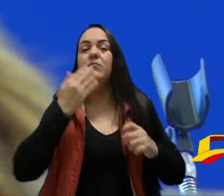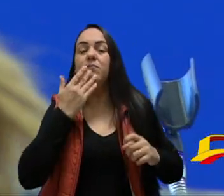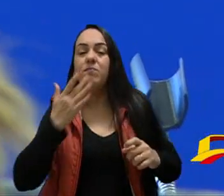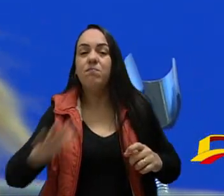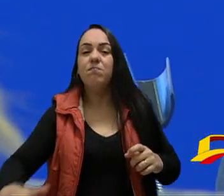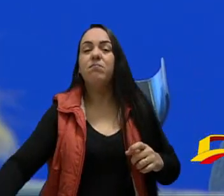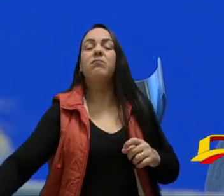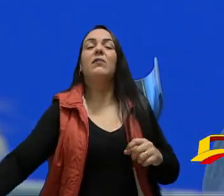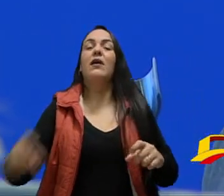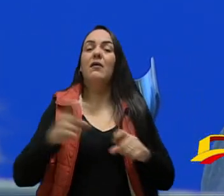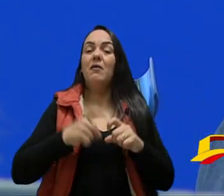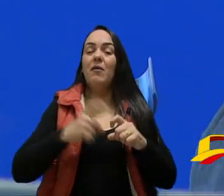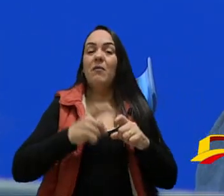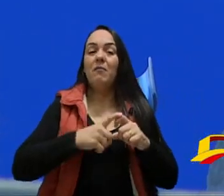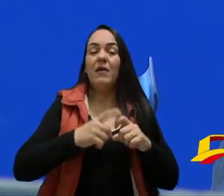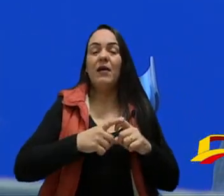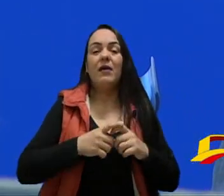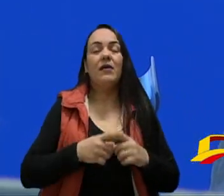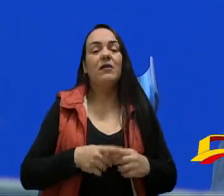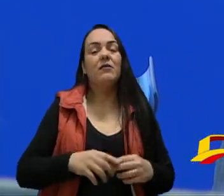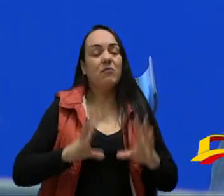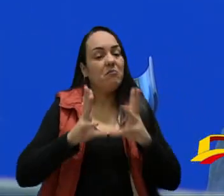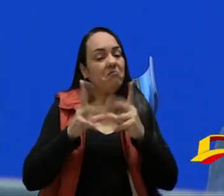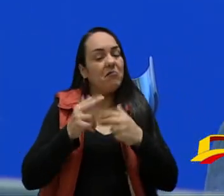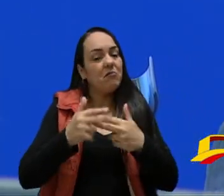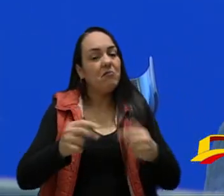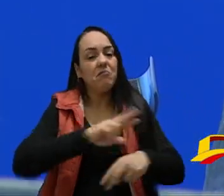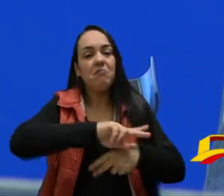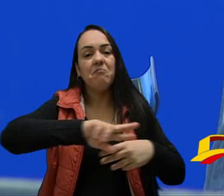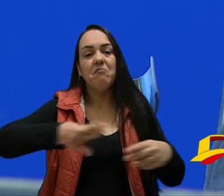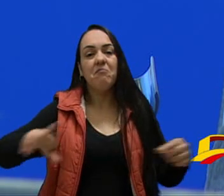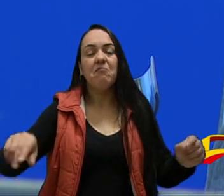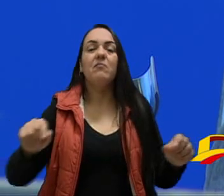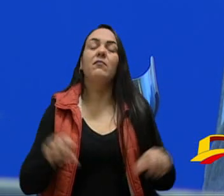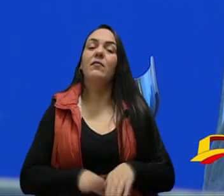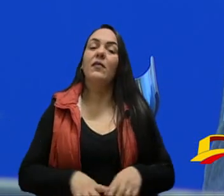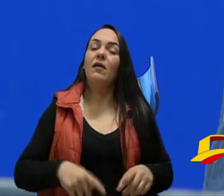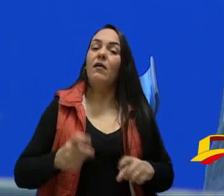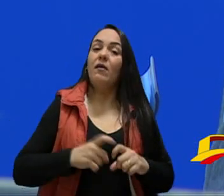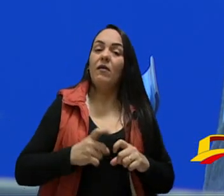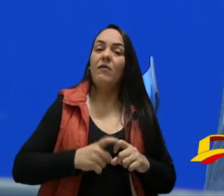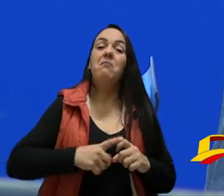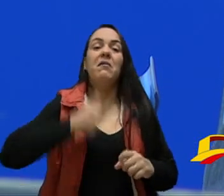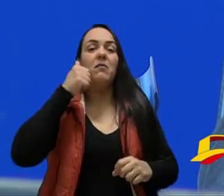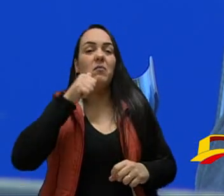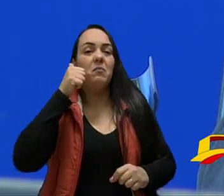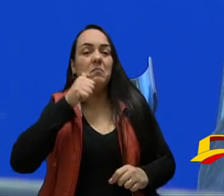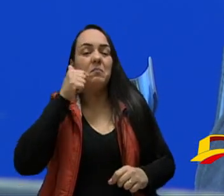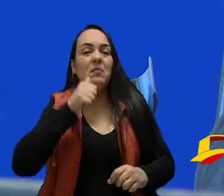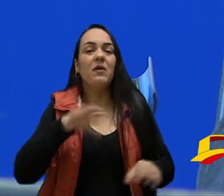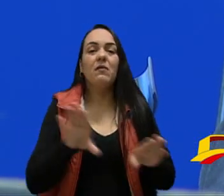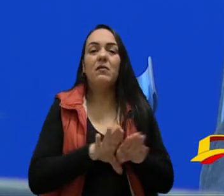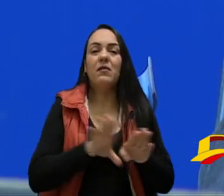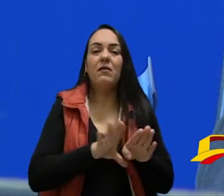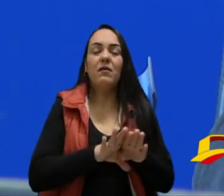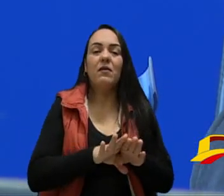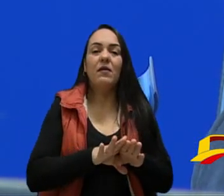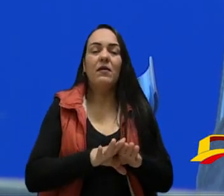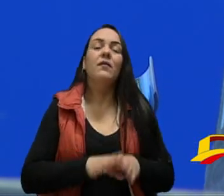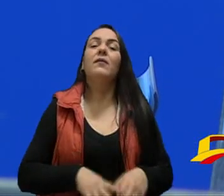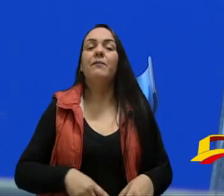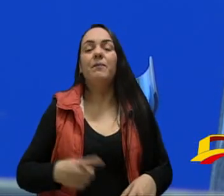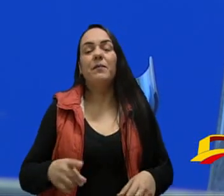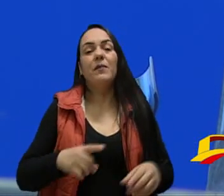ou clínico geral que é questão com o médico né o ginecologista ele não tem ele vai ter